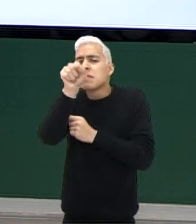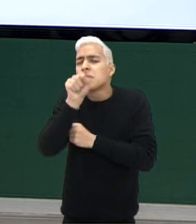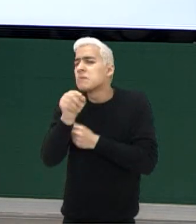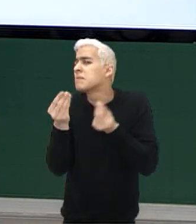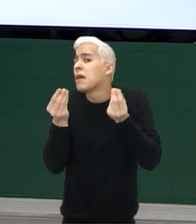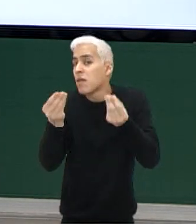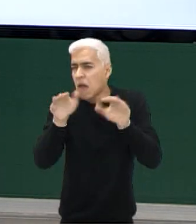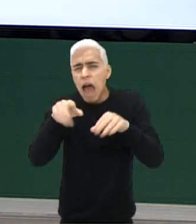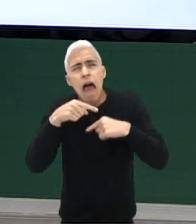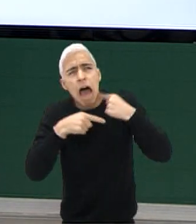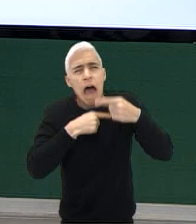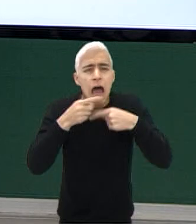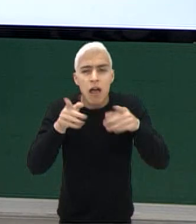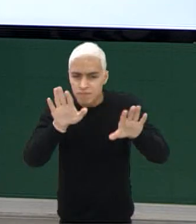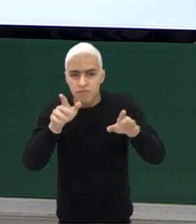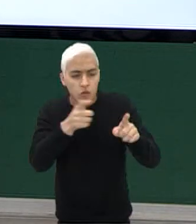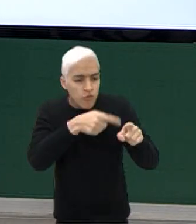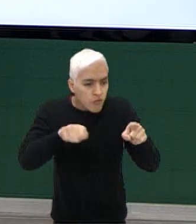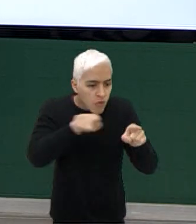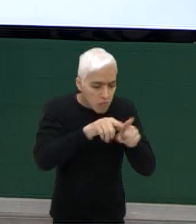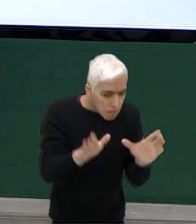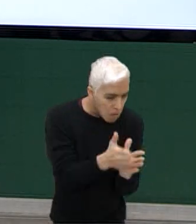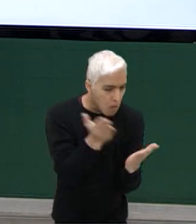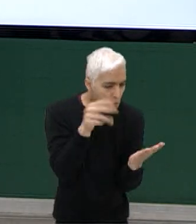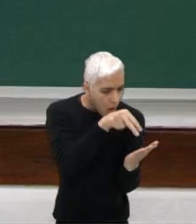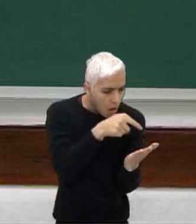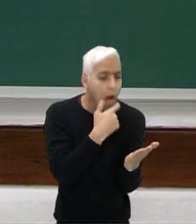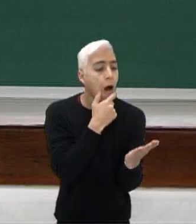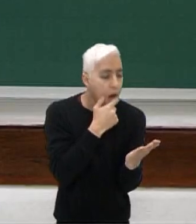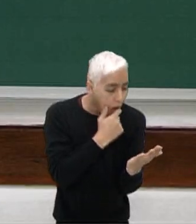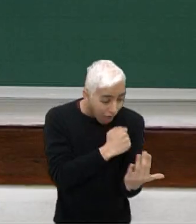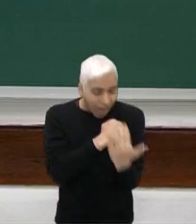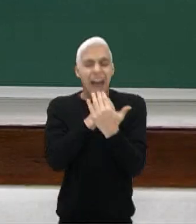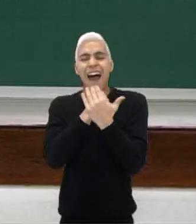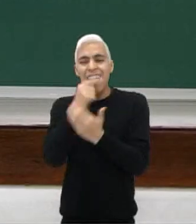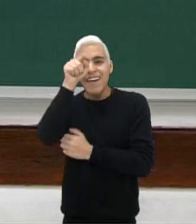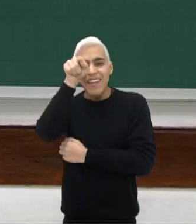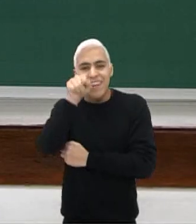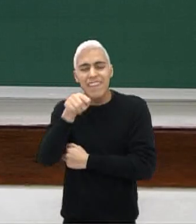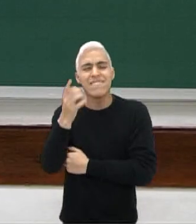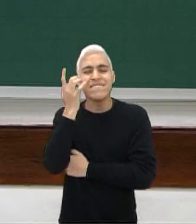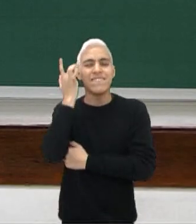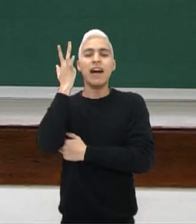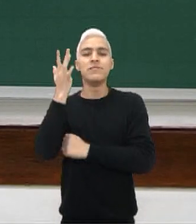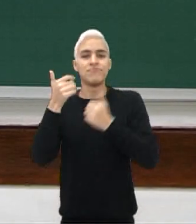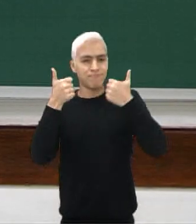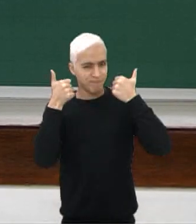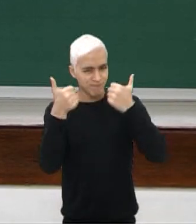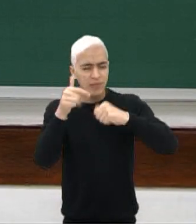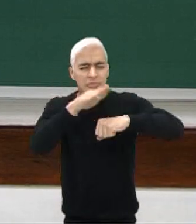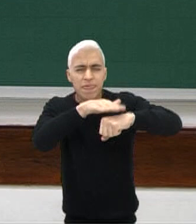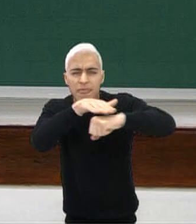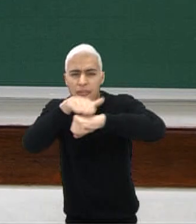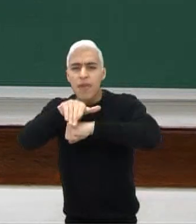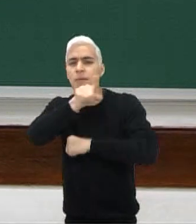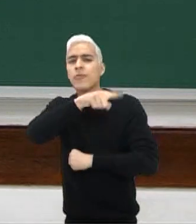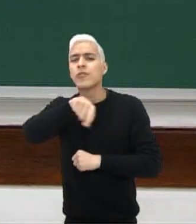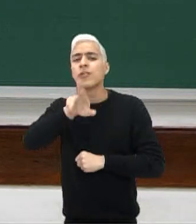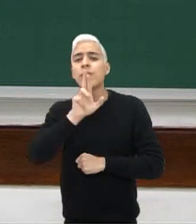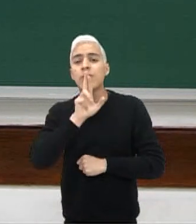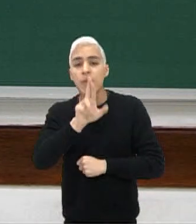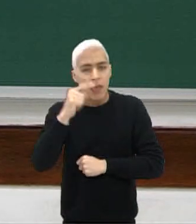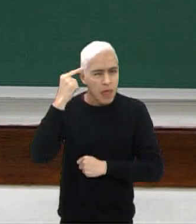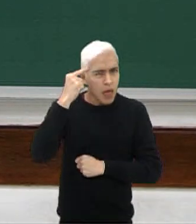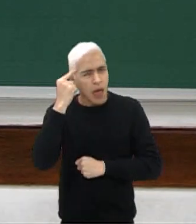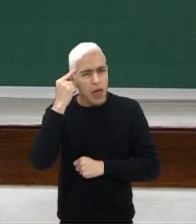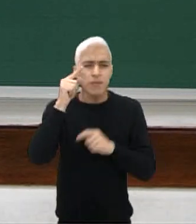caderno, pesquise. Possivelmente você fez alguma anotação sobre a pontuação. Vou dar um tempinho para você responder,